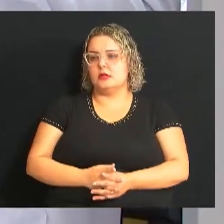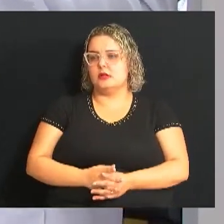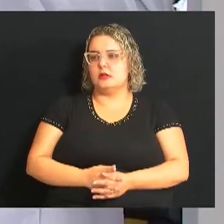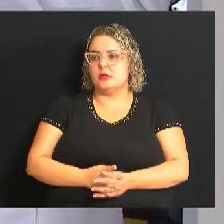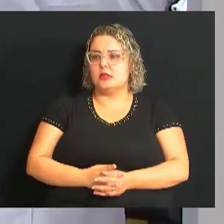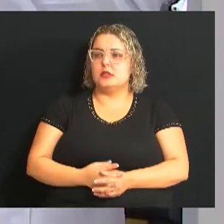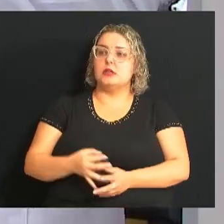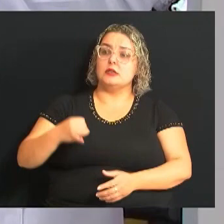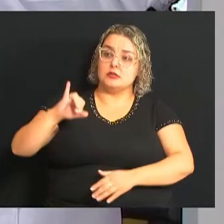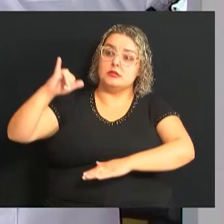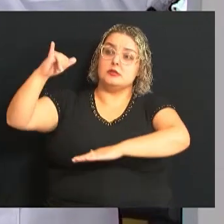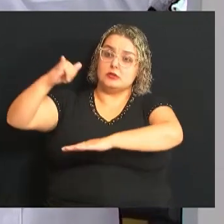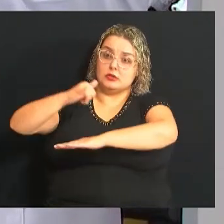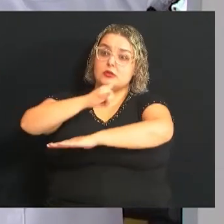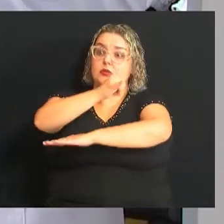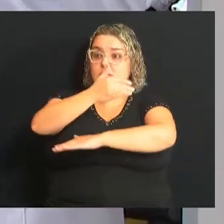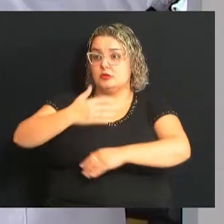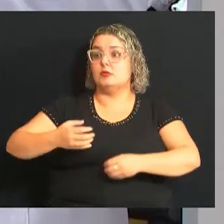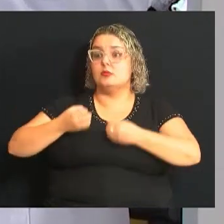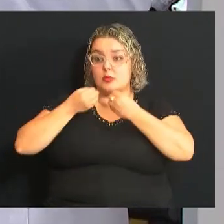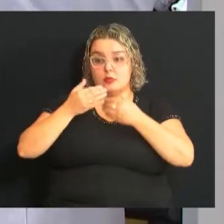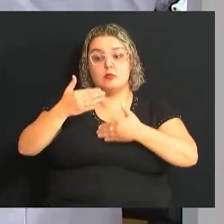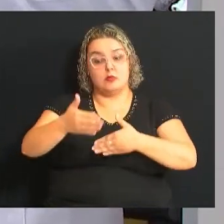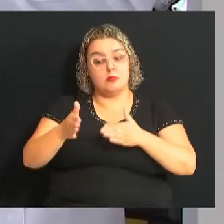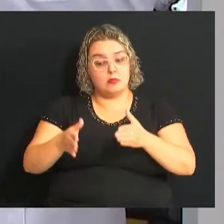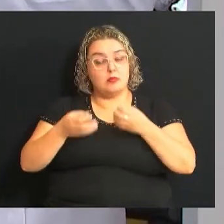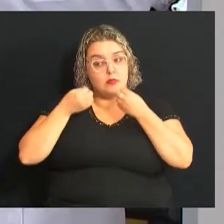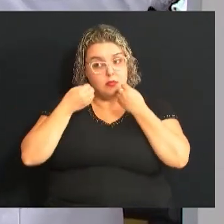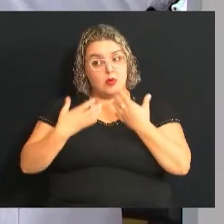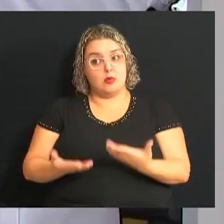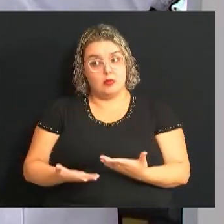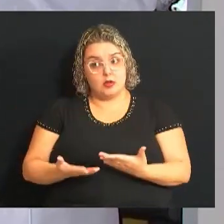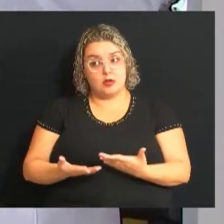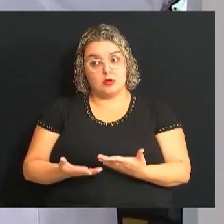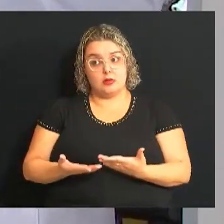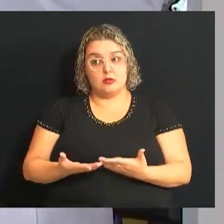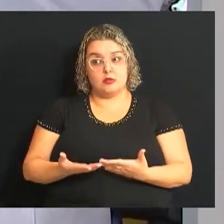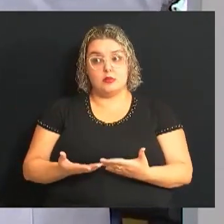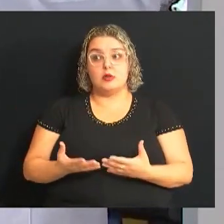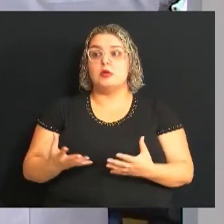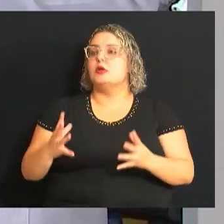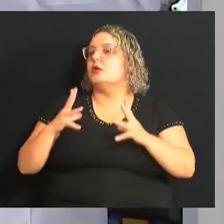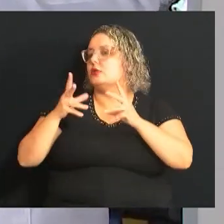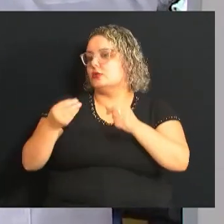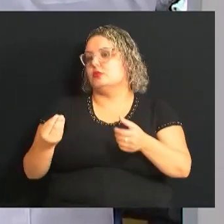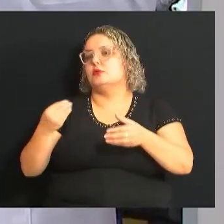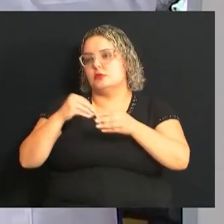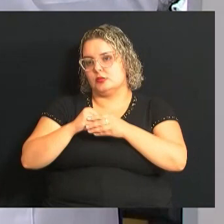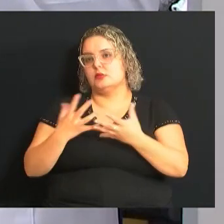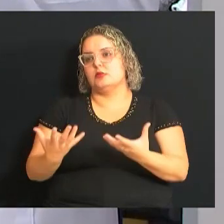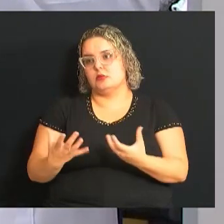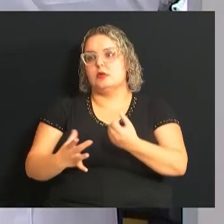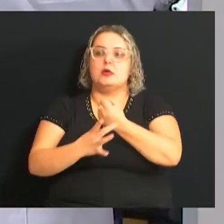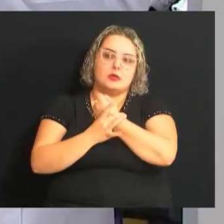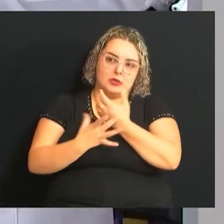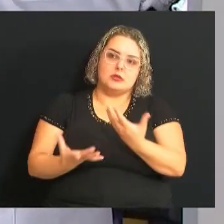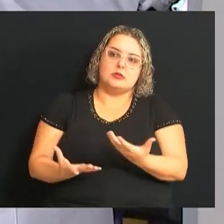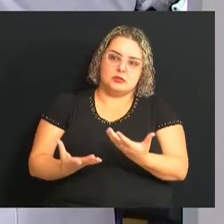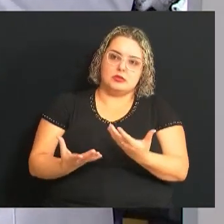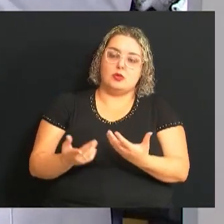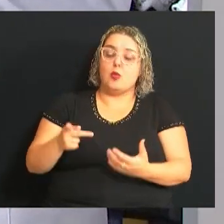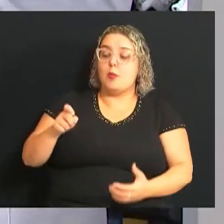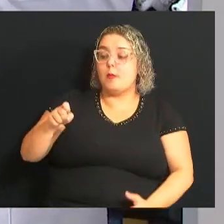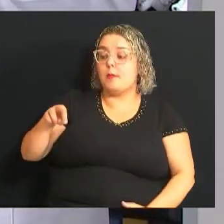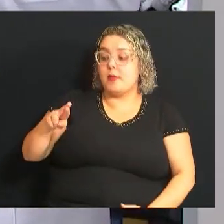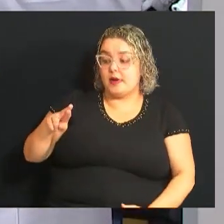de avião, né? Uma boa caixa de transporte, né? E colocar os pertences do animal, ele vai se sentir mais seguro com os pertences dele em si, tanto para